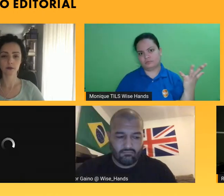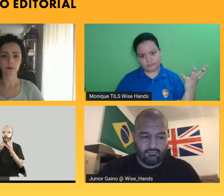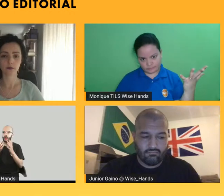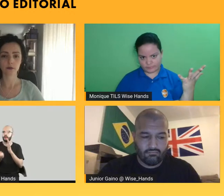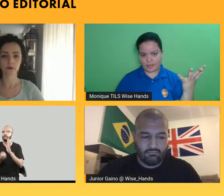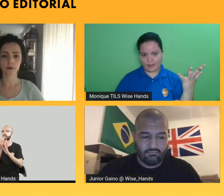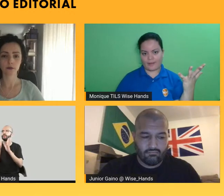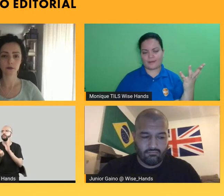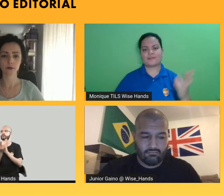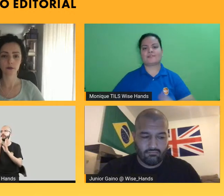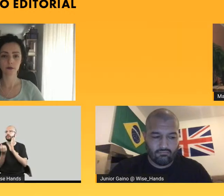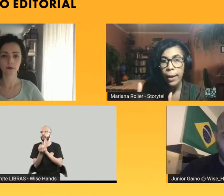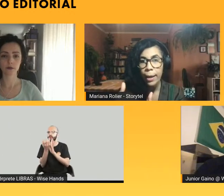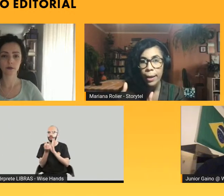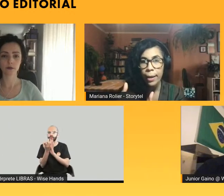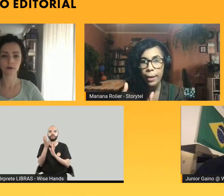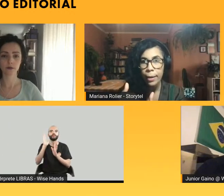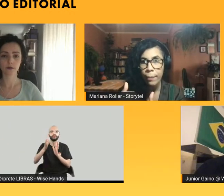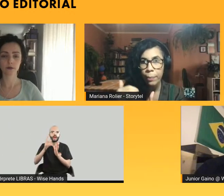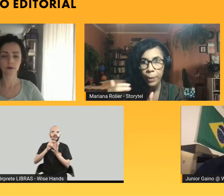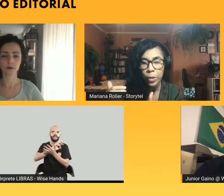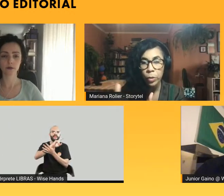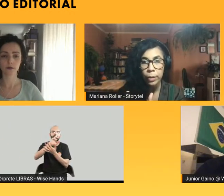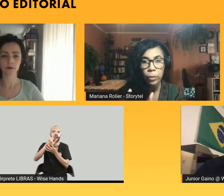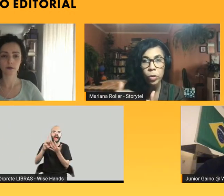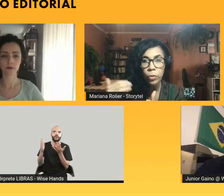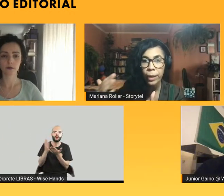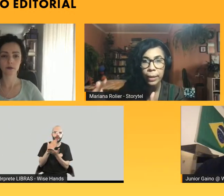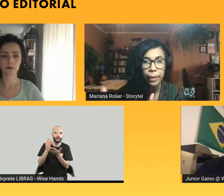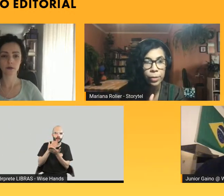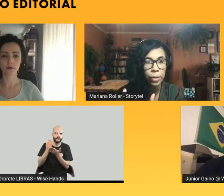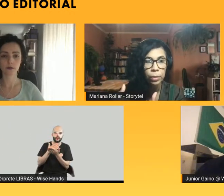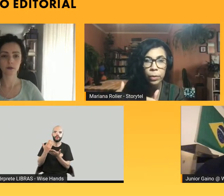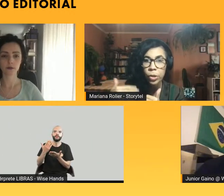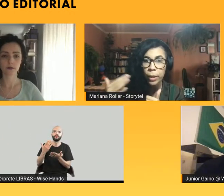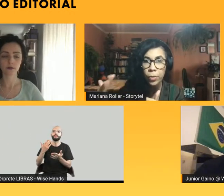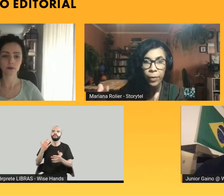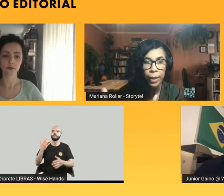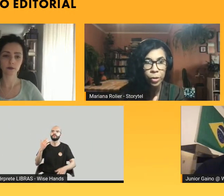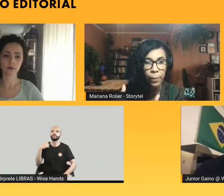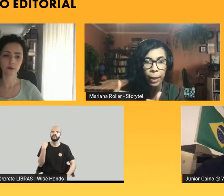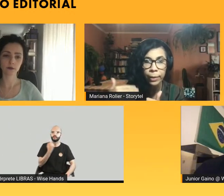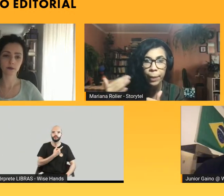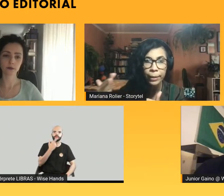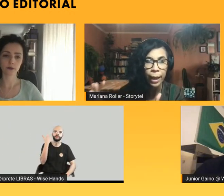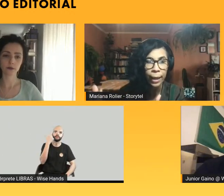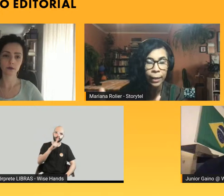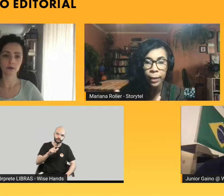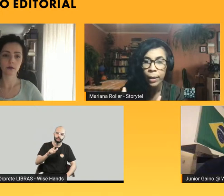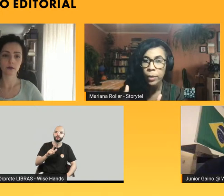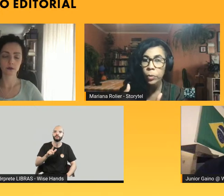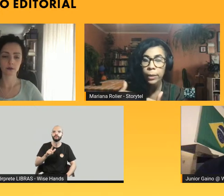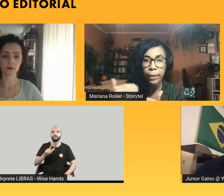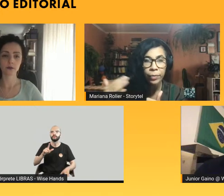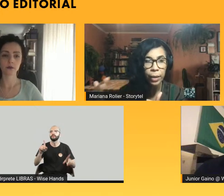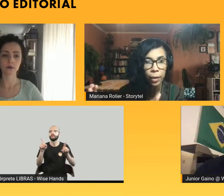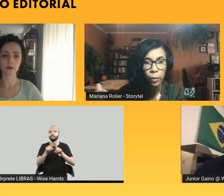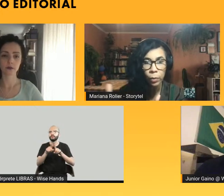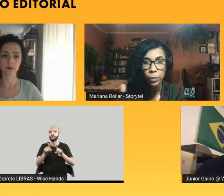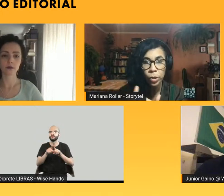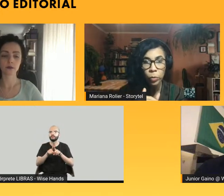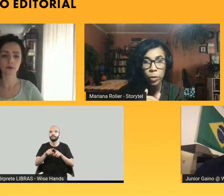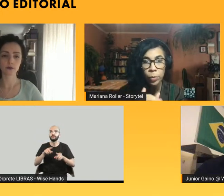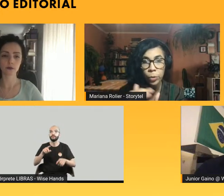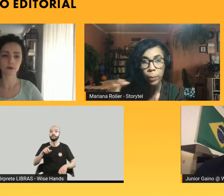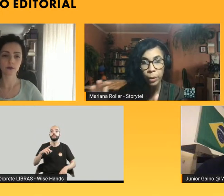audioséries e audiolivros exclusivos aqui para a Storytel do Chico Felitti, do Edirinho Silvestre, da Marta Batalha, do